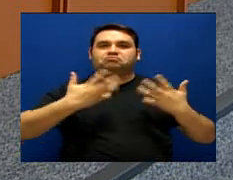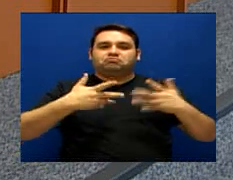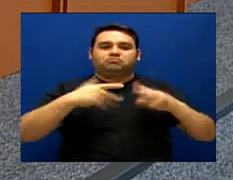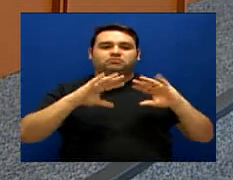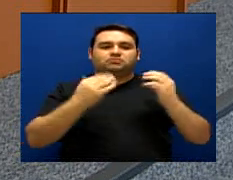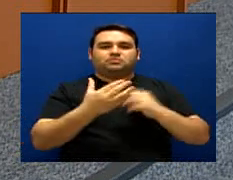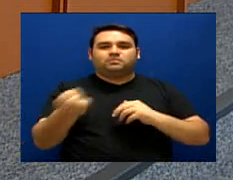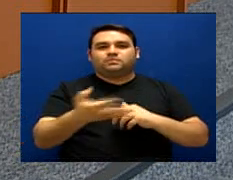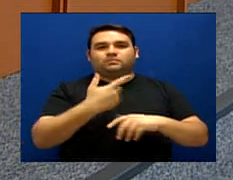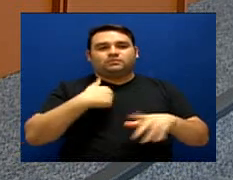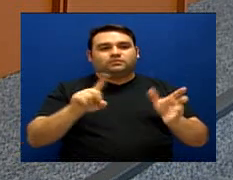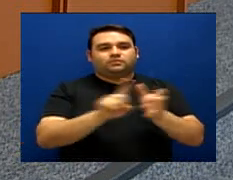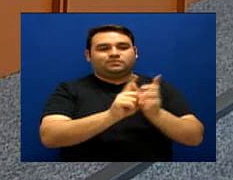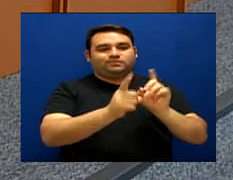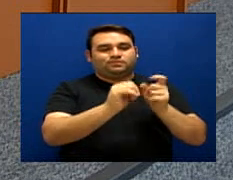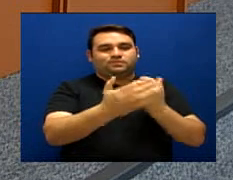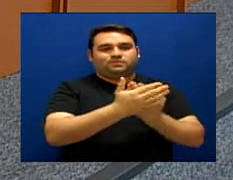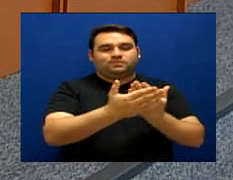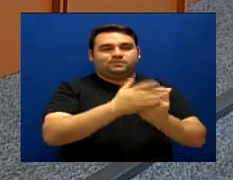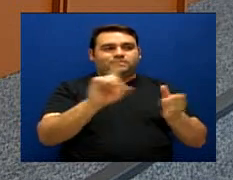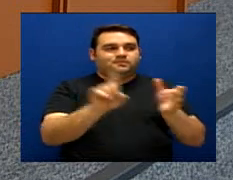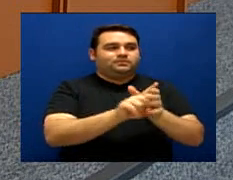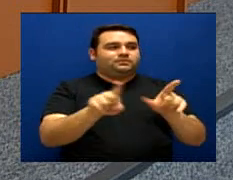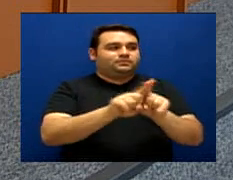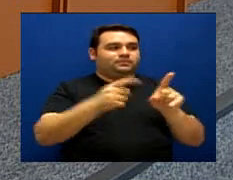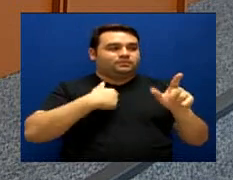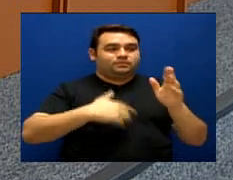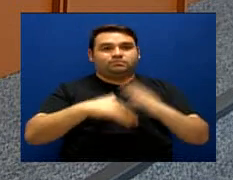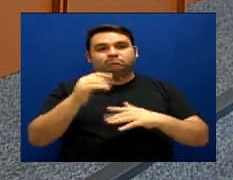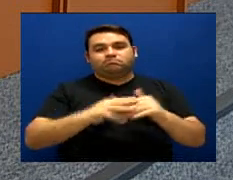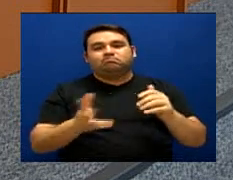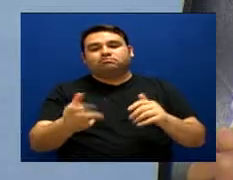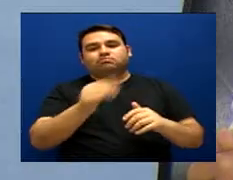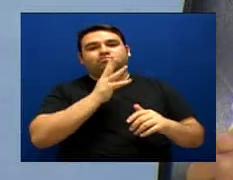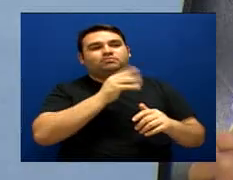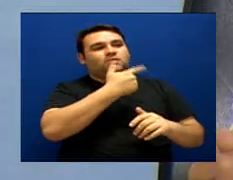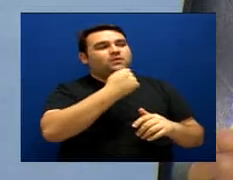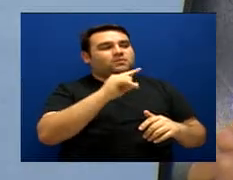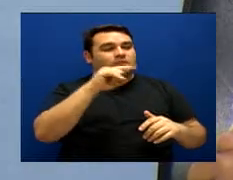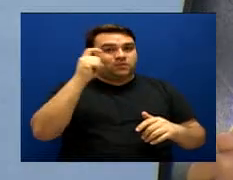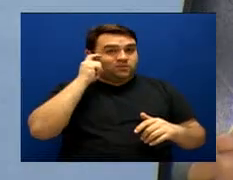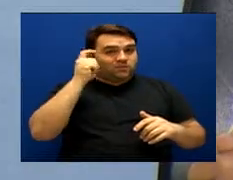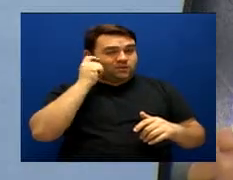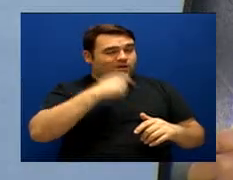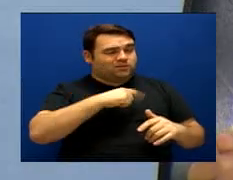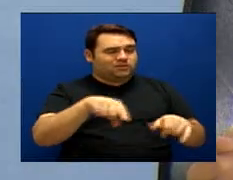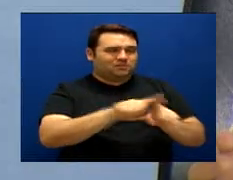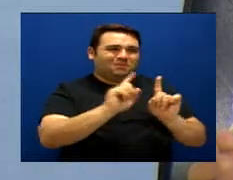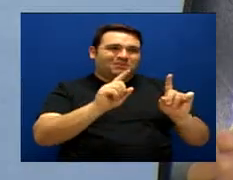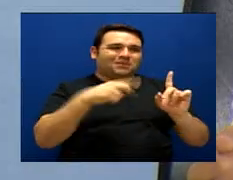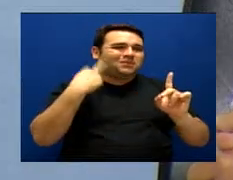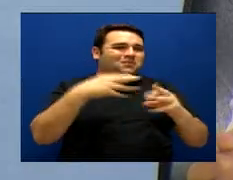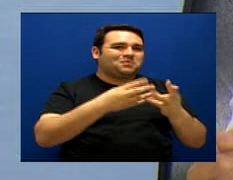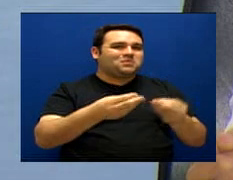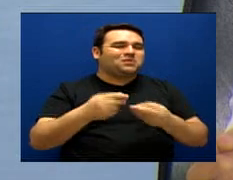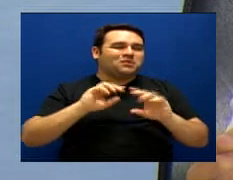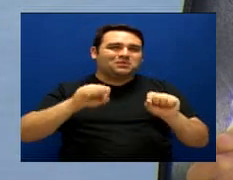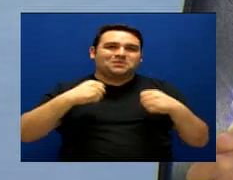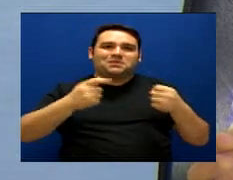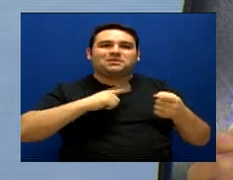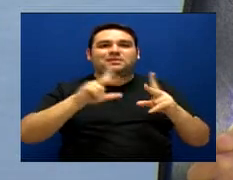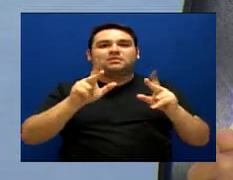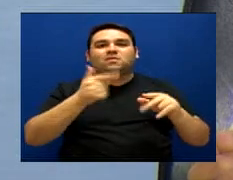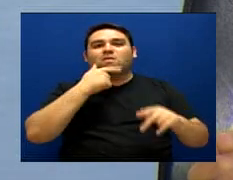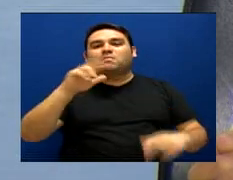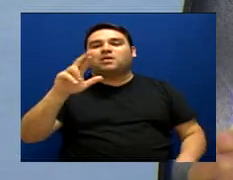na casa, fazer parte dessa comissão, pela experiência do João, por ter muitos vereadores empenhados nessa causa, como o